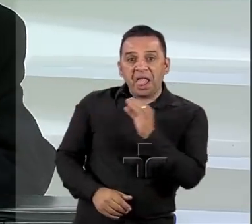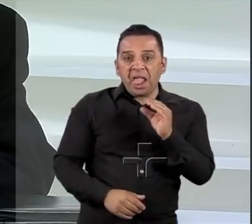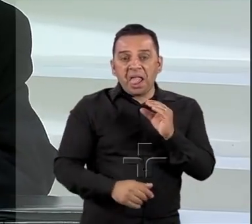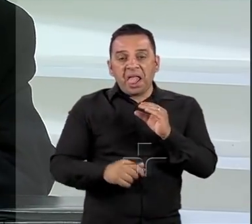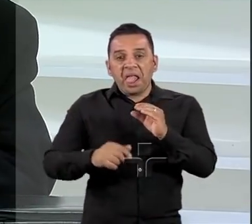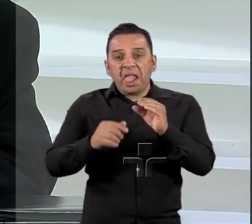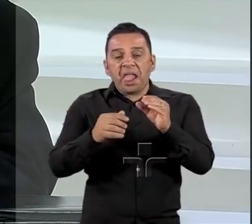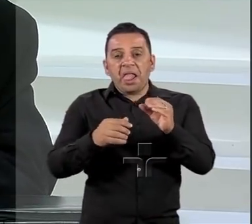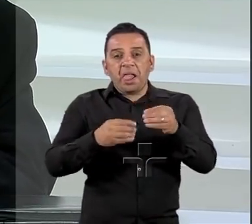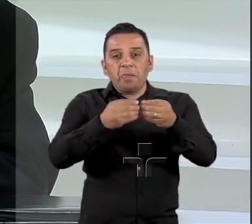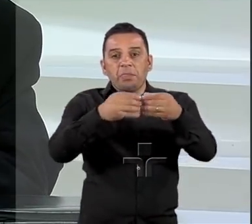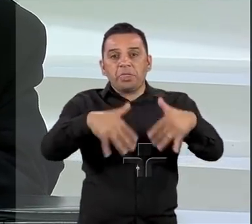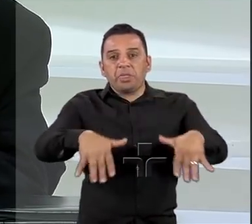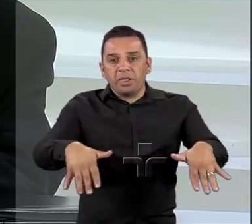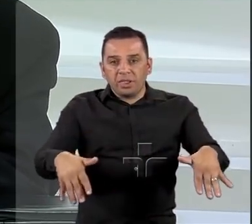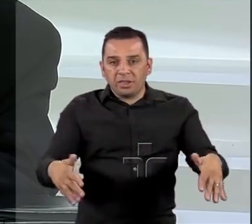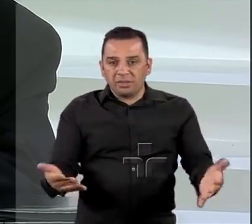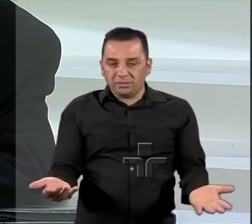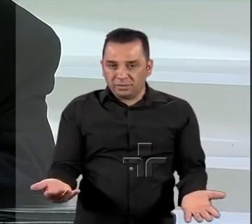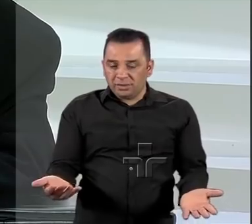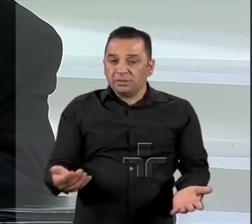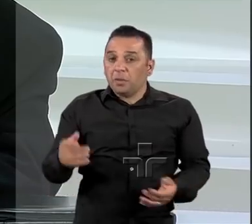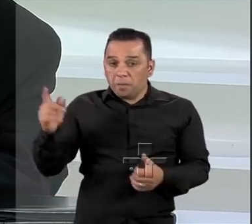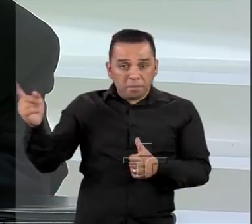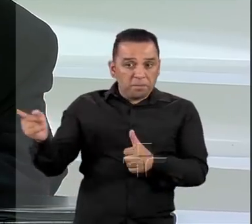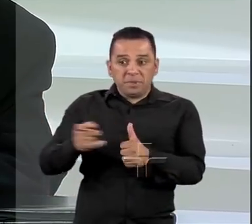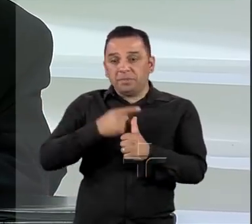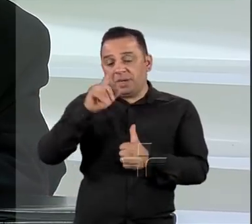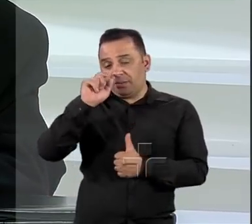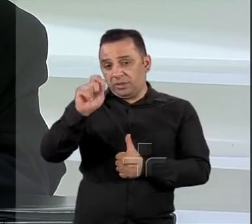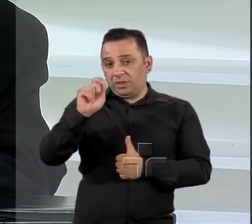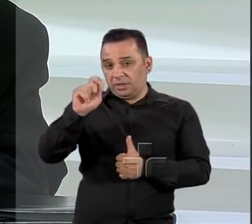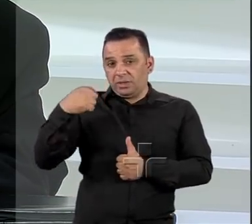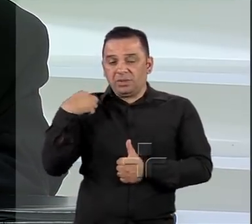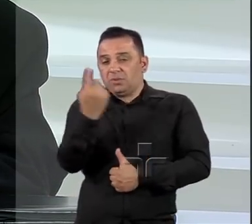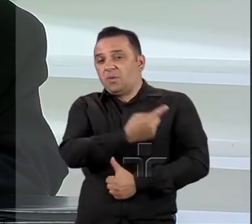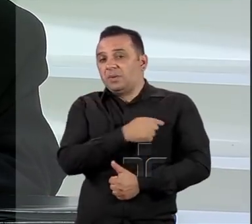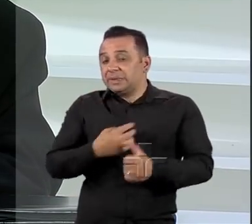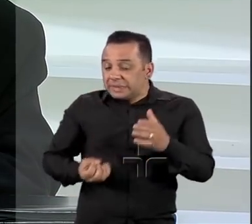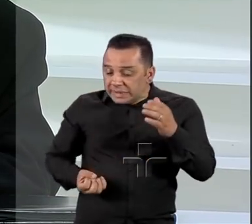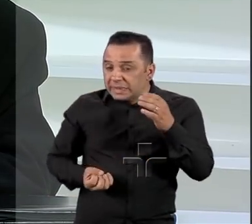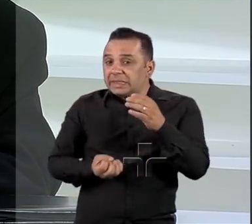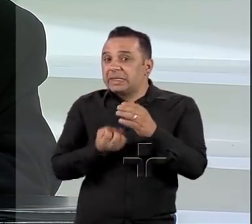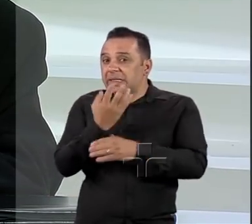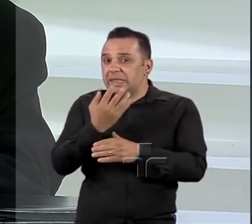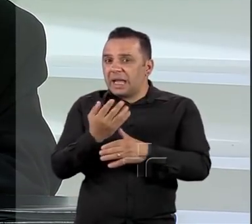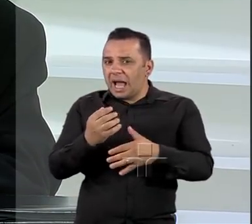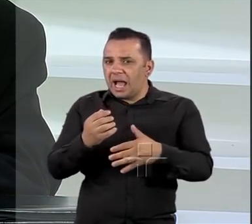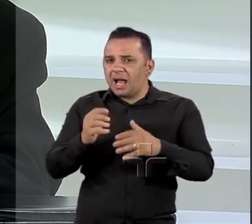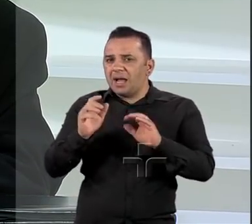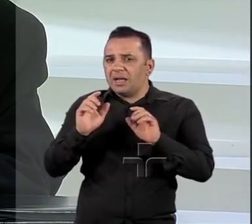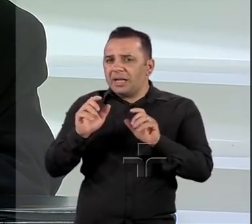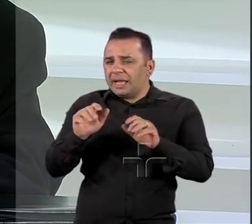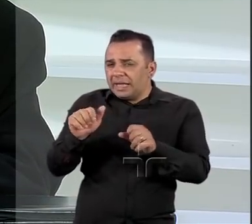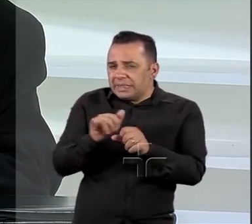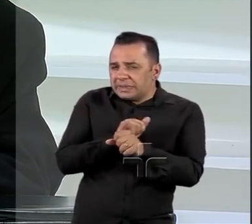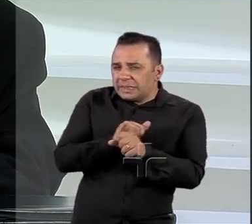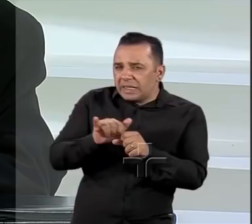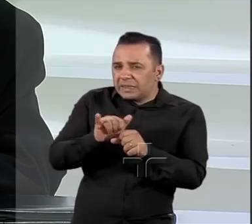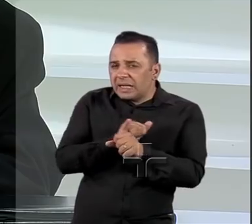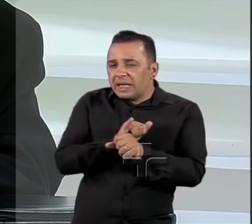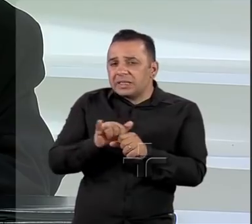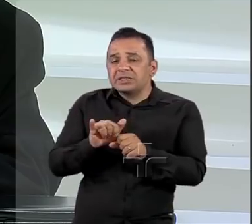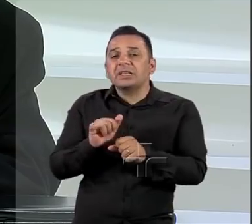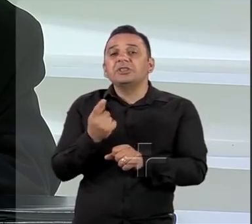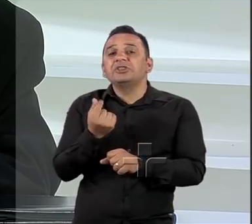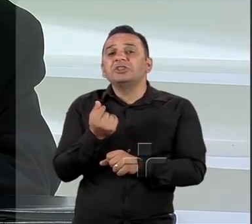temos que primeiro fazer a lição de casa e criarmos alguns mecanismos de utilizarmos bem o pouco dinheiro que